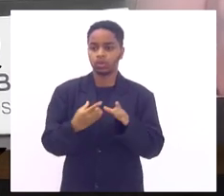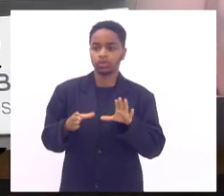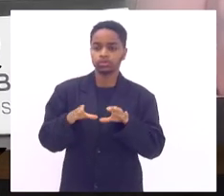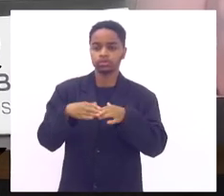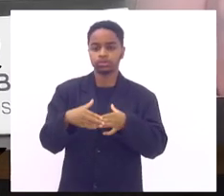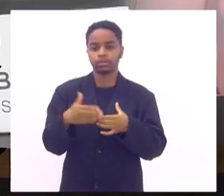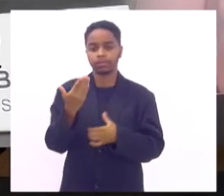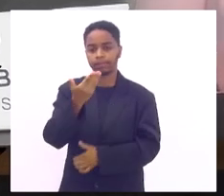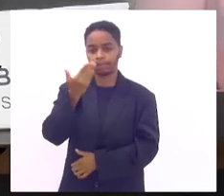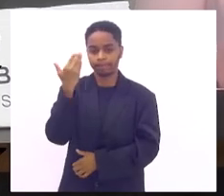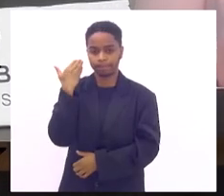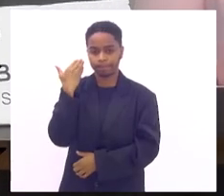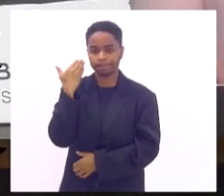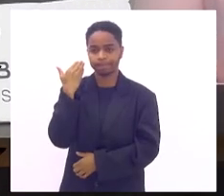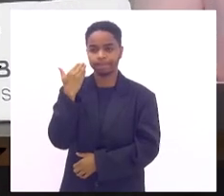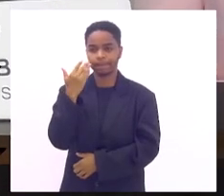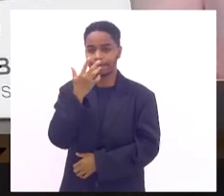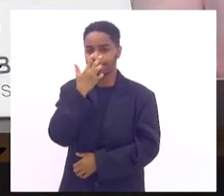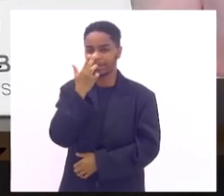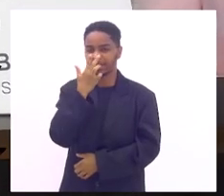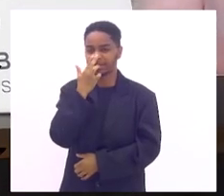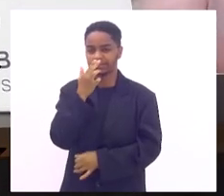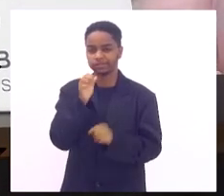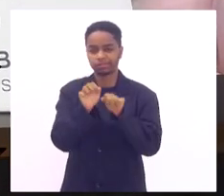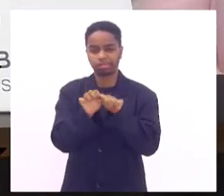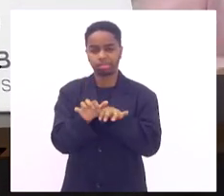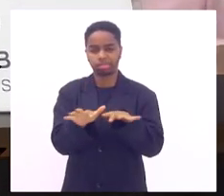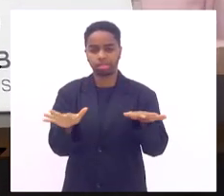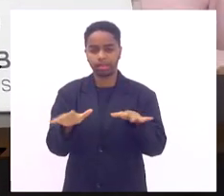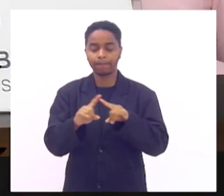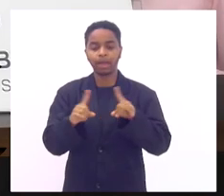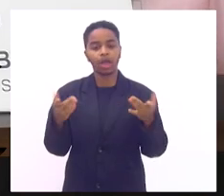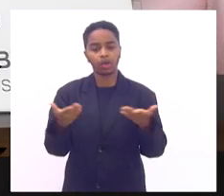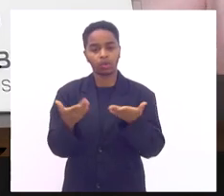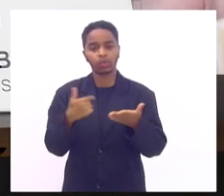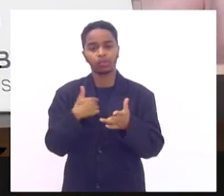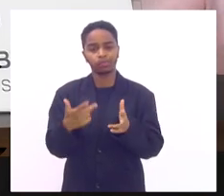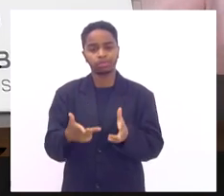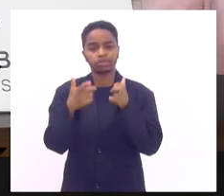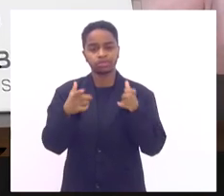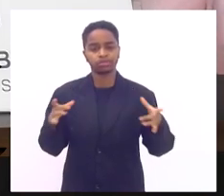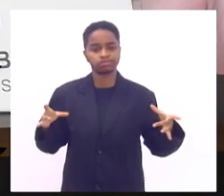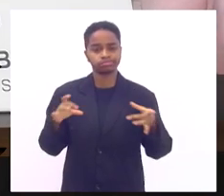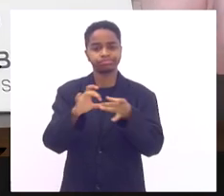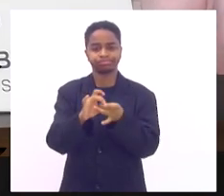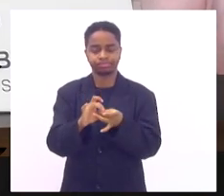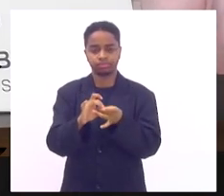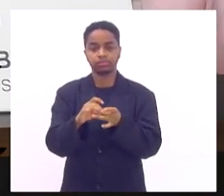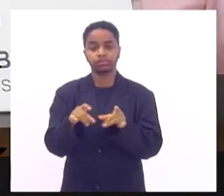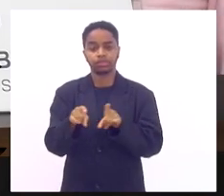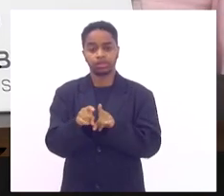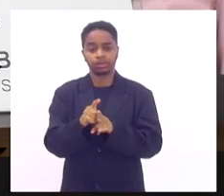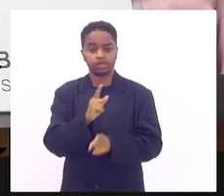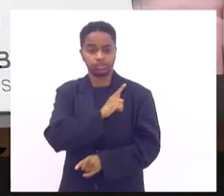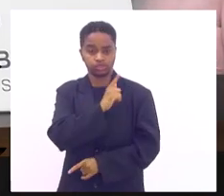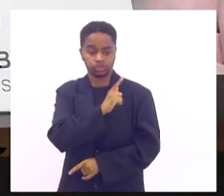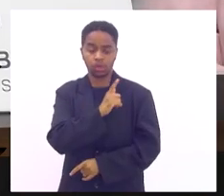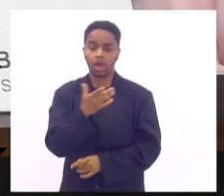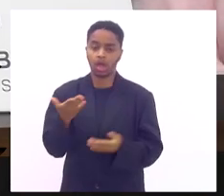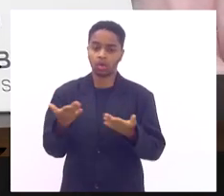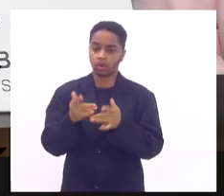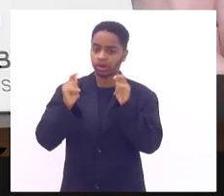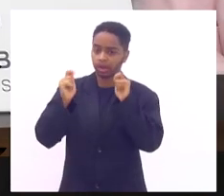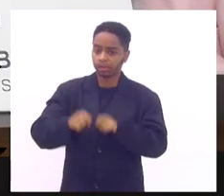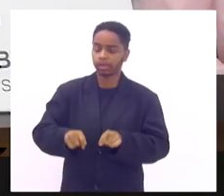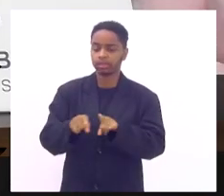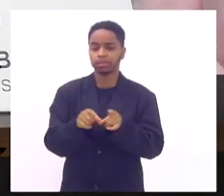no passado, era um tanto dispersa, e agora eu vejo uma união muito grande, né? Eu acho que essa gestão, além da competência, das entregas